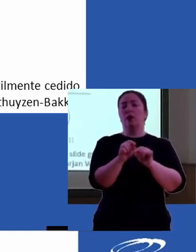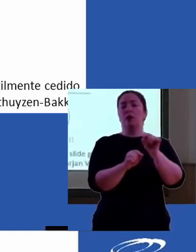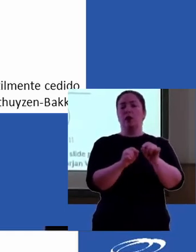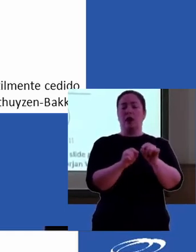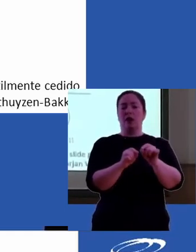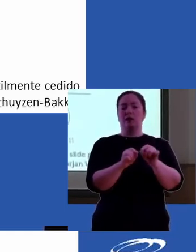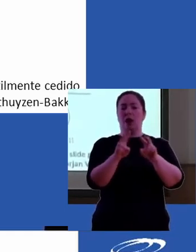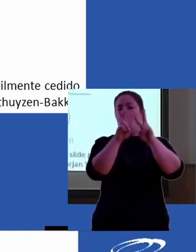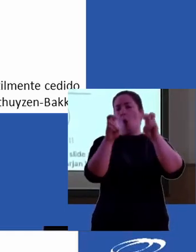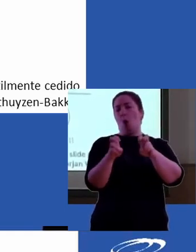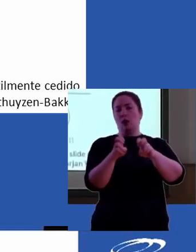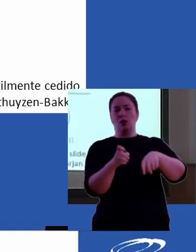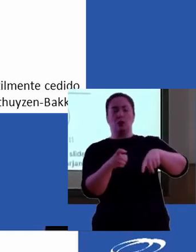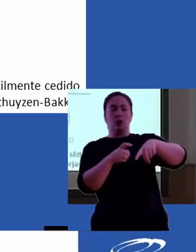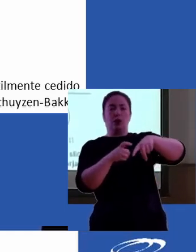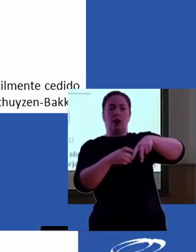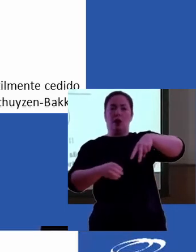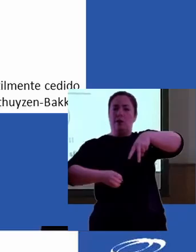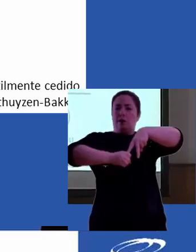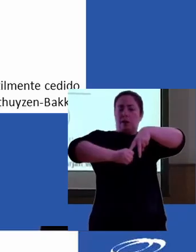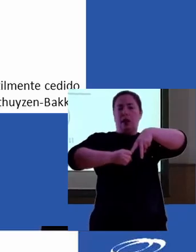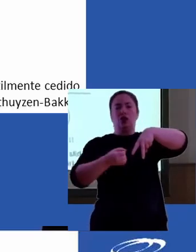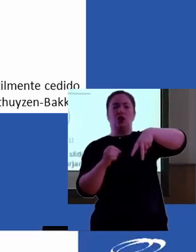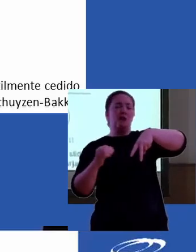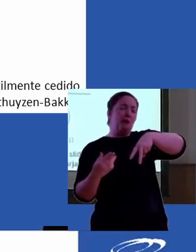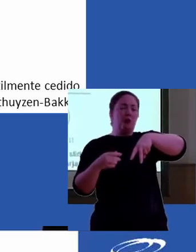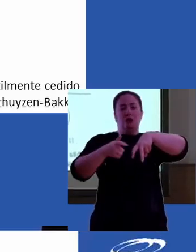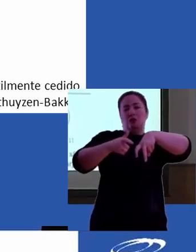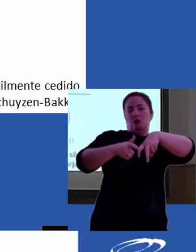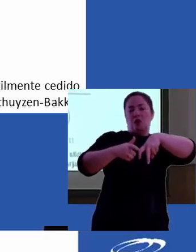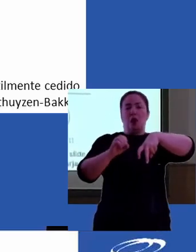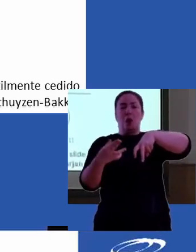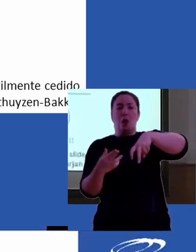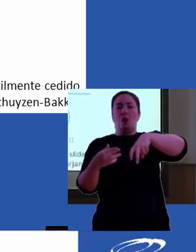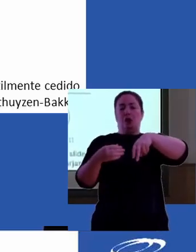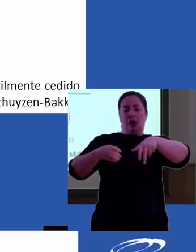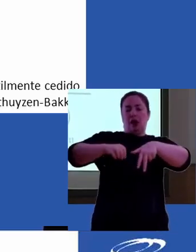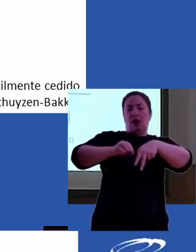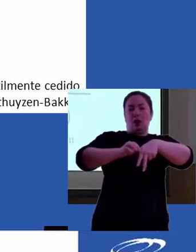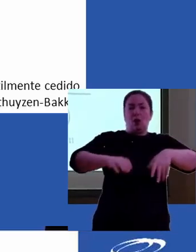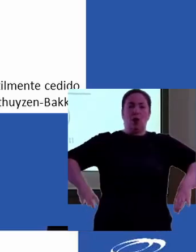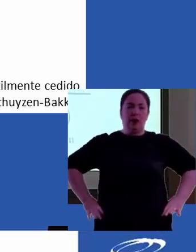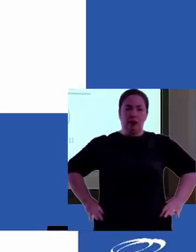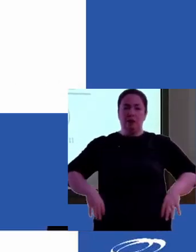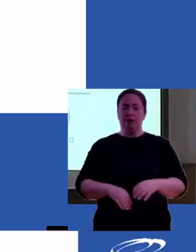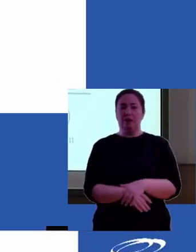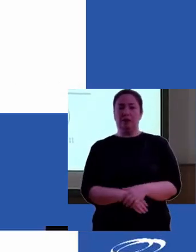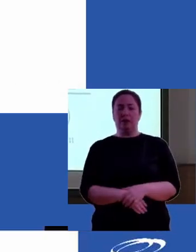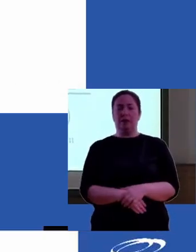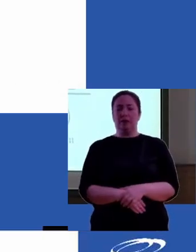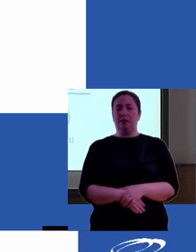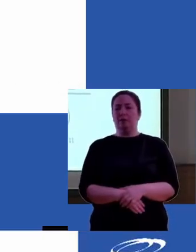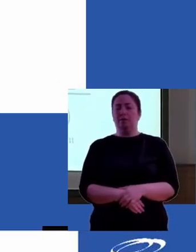implantes da Sociedade Europeia de Doenças Infecciosas e Microbiologia. Eu vou falar, então,